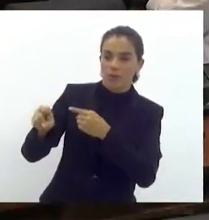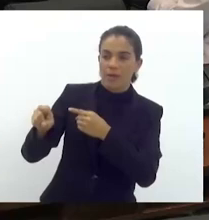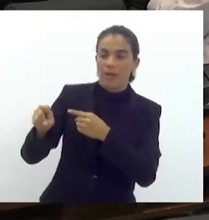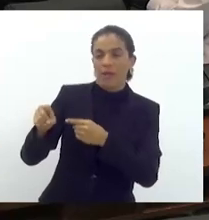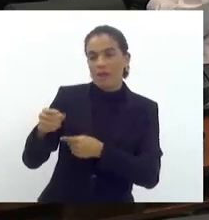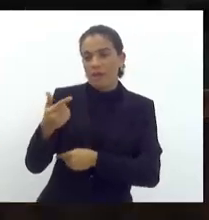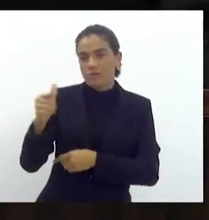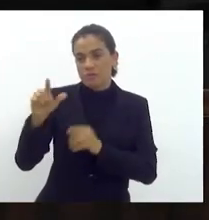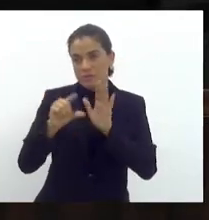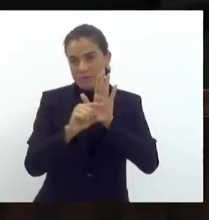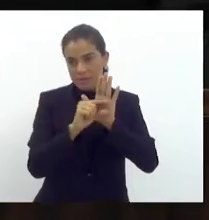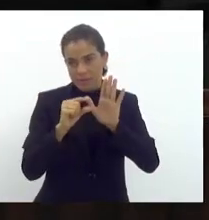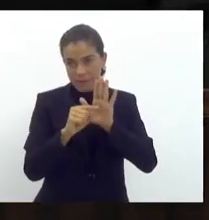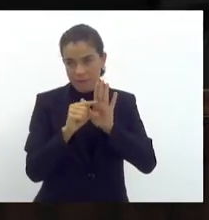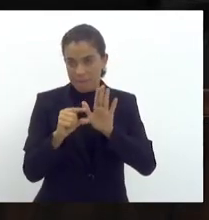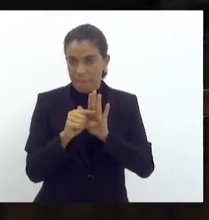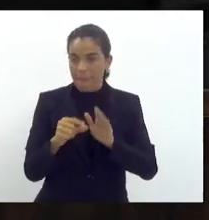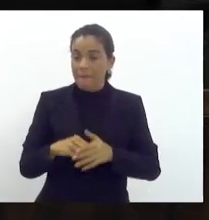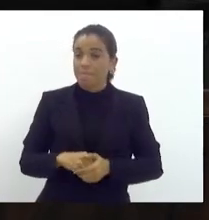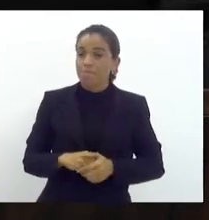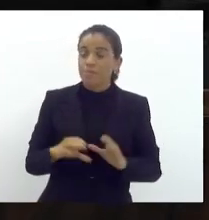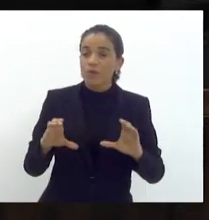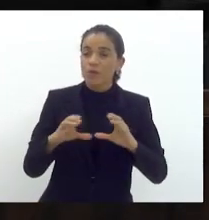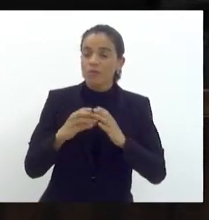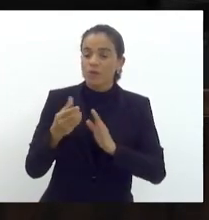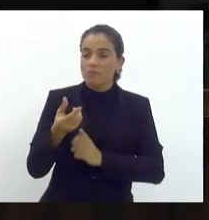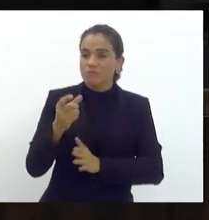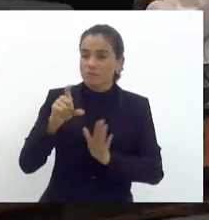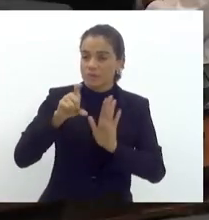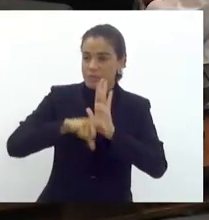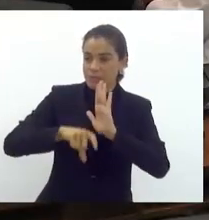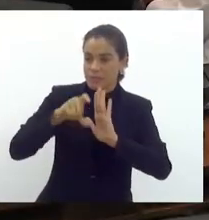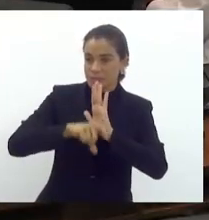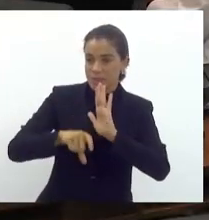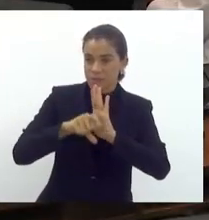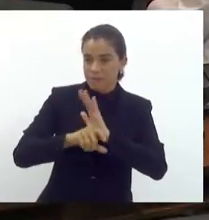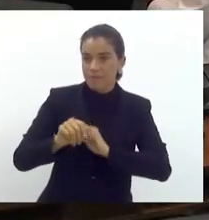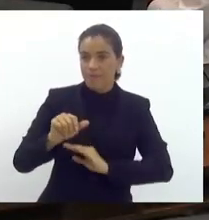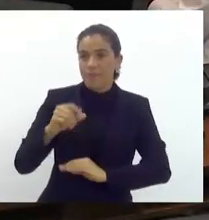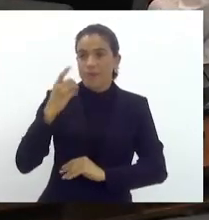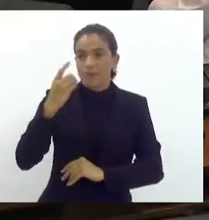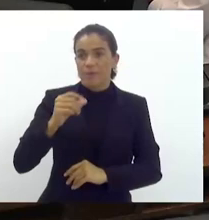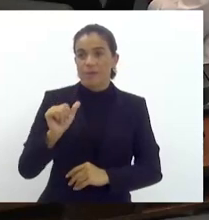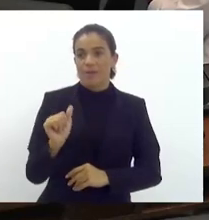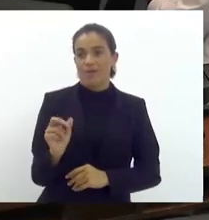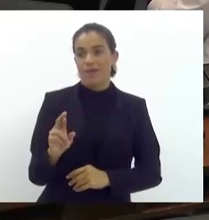Obrigado Deputado pela comissão de tributação o deputado Arthur Monteiro por favor